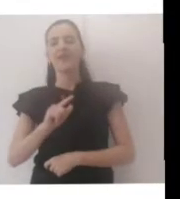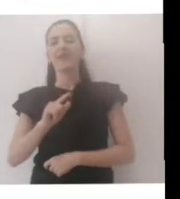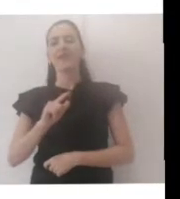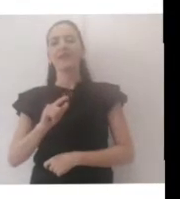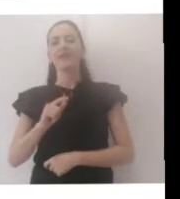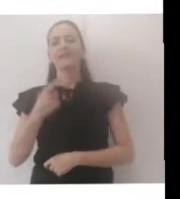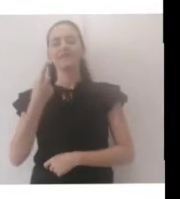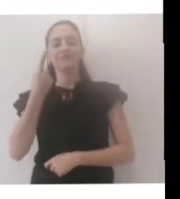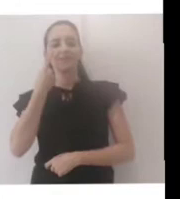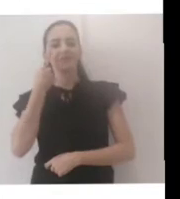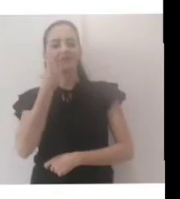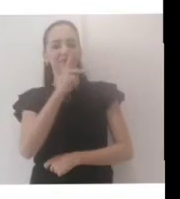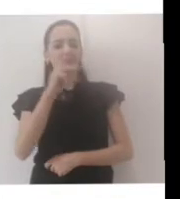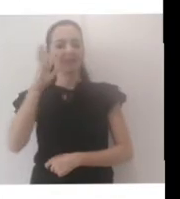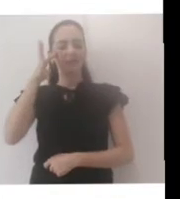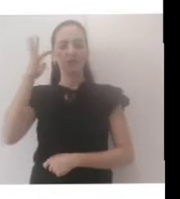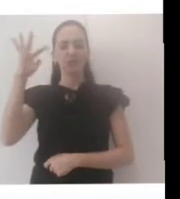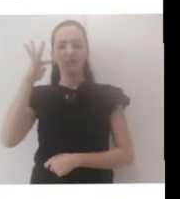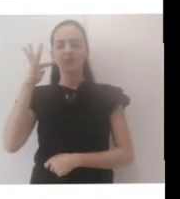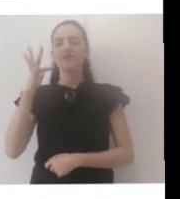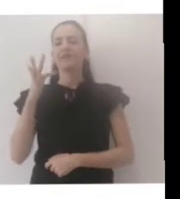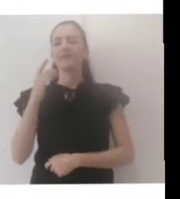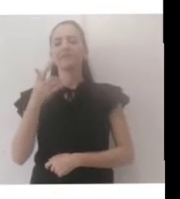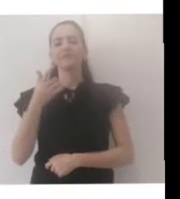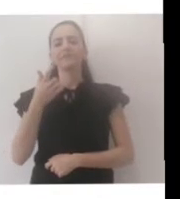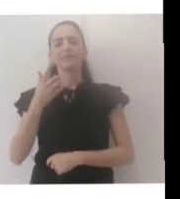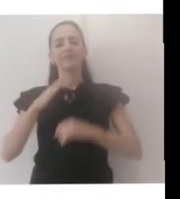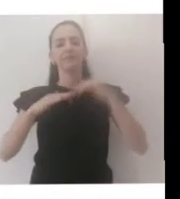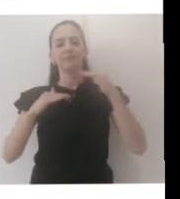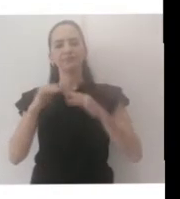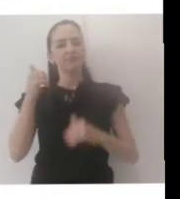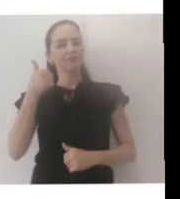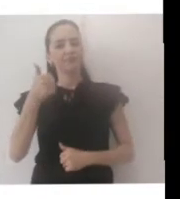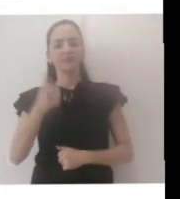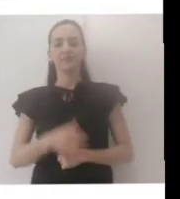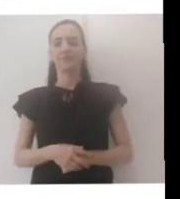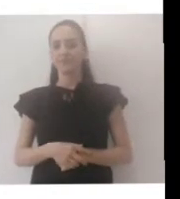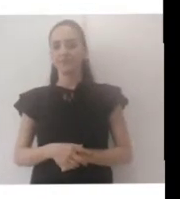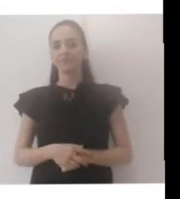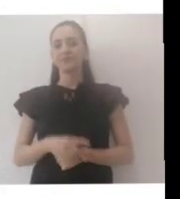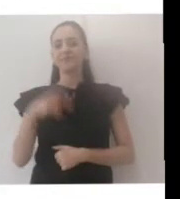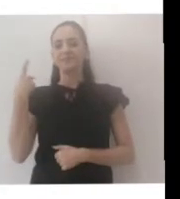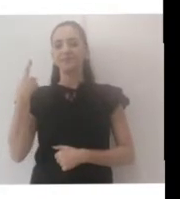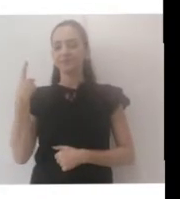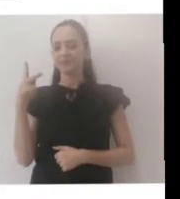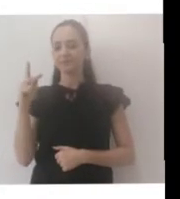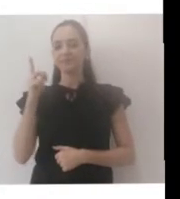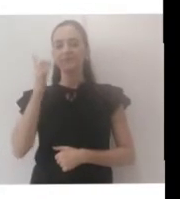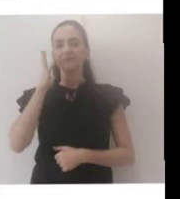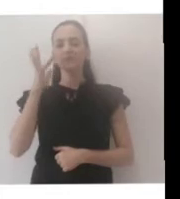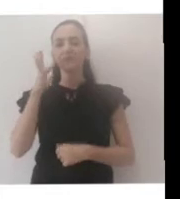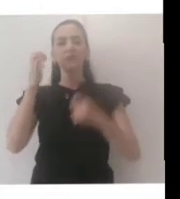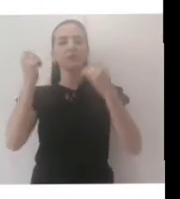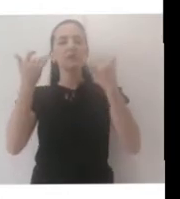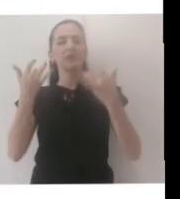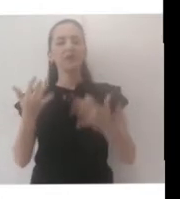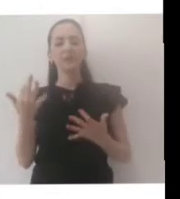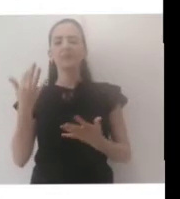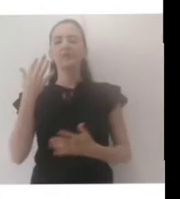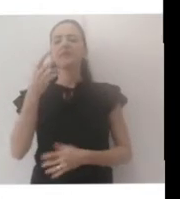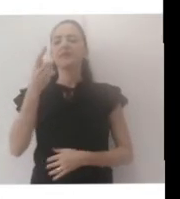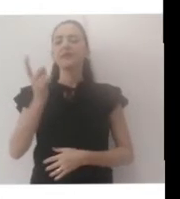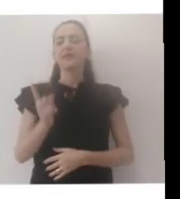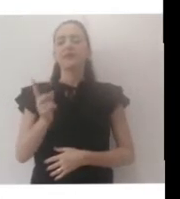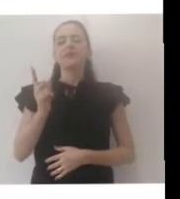deste biólogo. Então, numa breve reflexão sobre a prova de conservação, a autora Constance